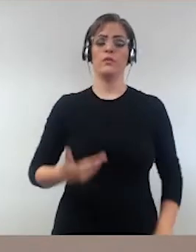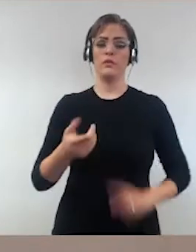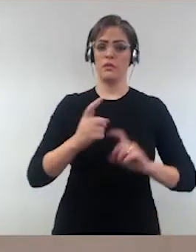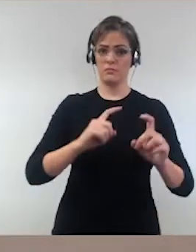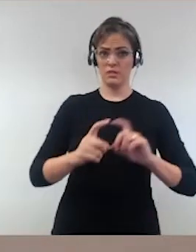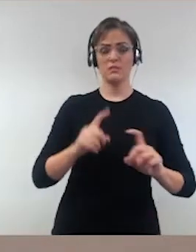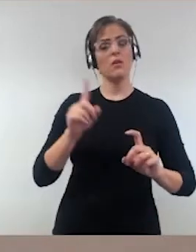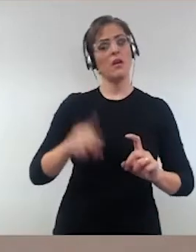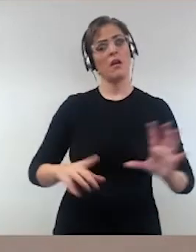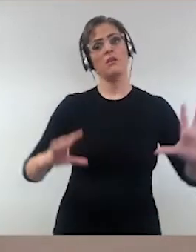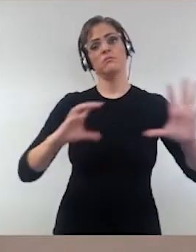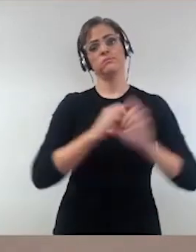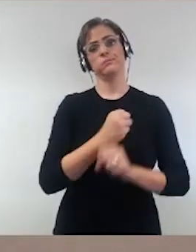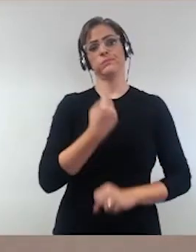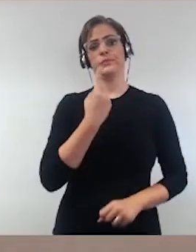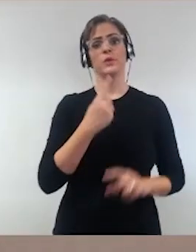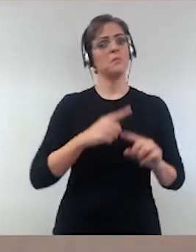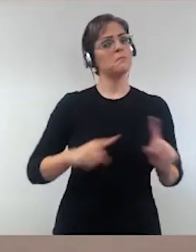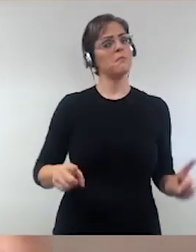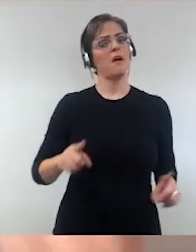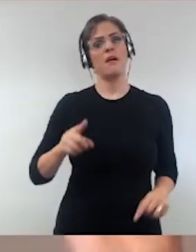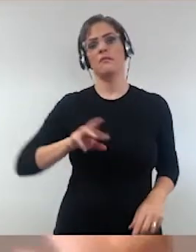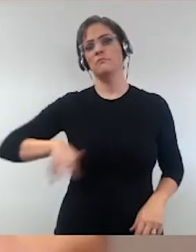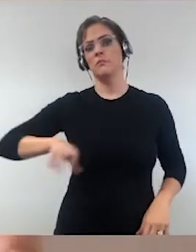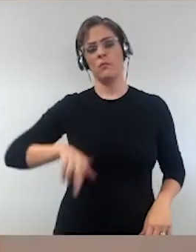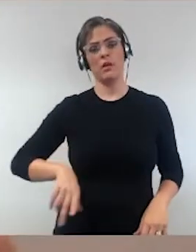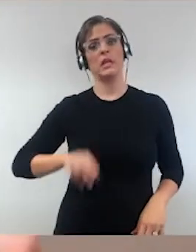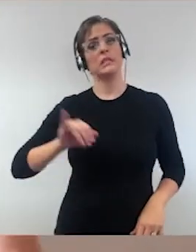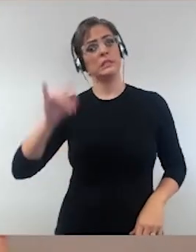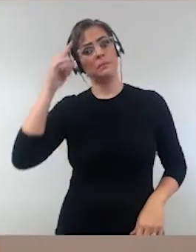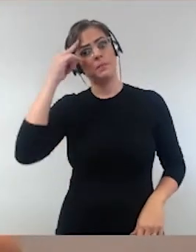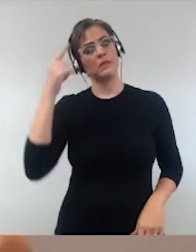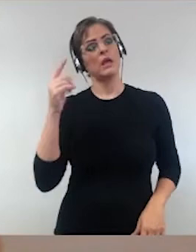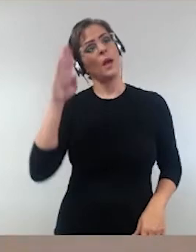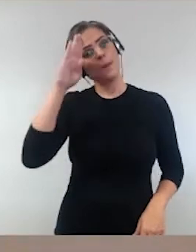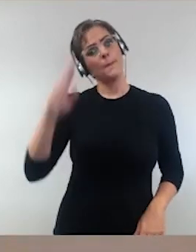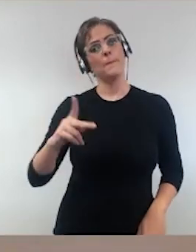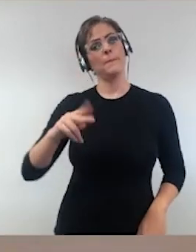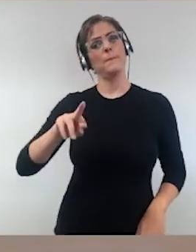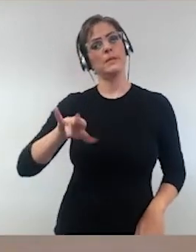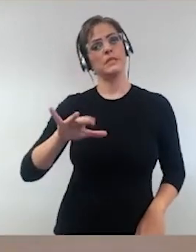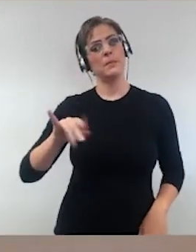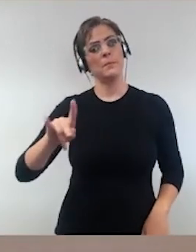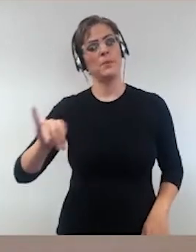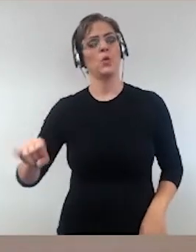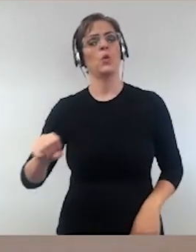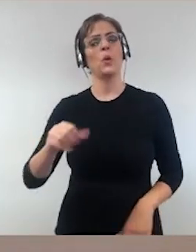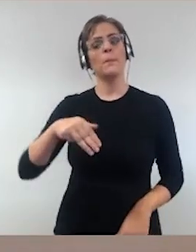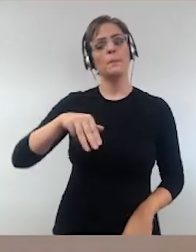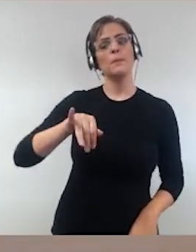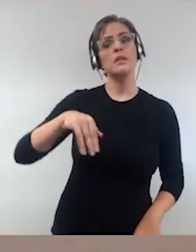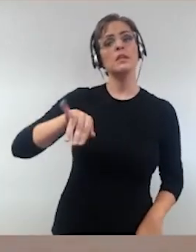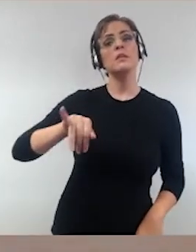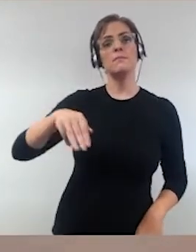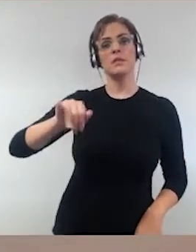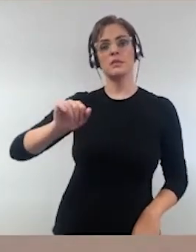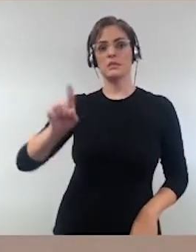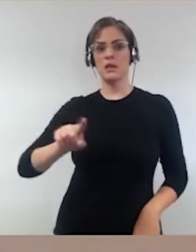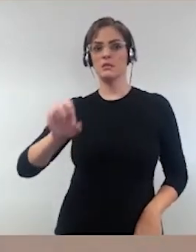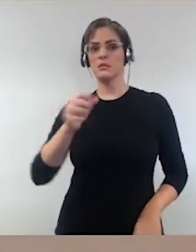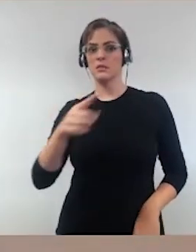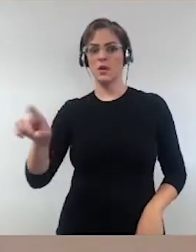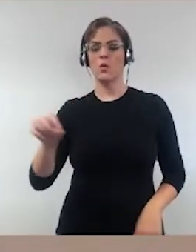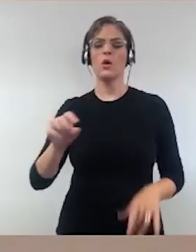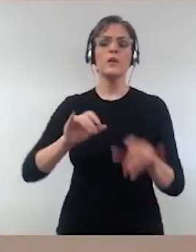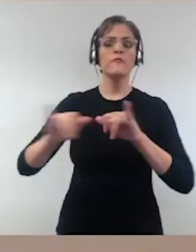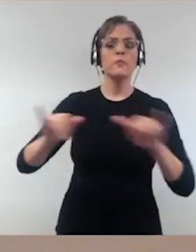sendo que, quando a gente pensa no princípio da minimização, né, na ideia de que qualquer tratamento de dados, e inclusive o seu